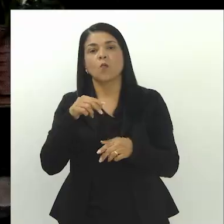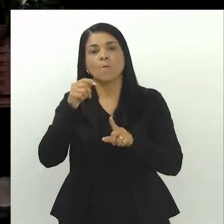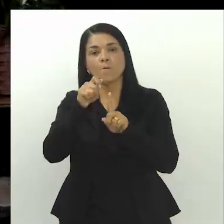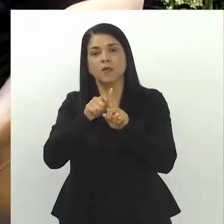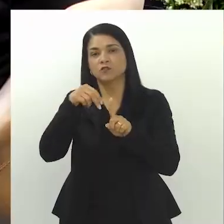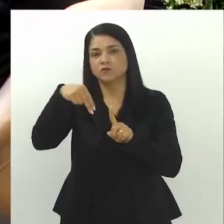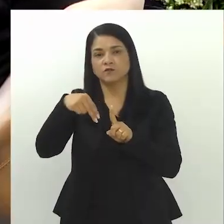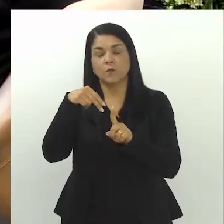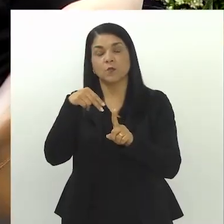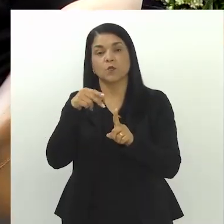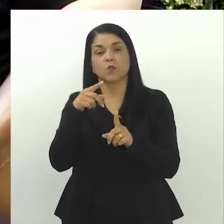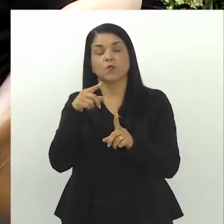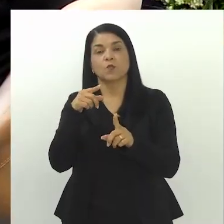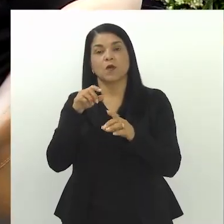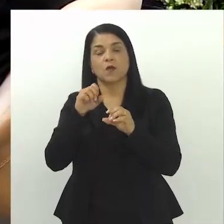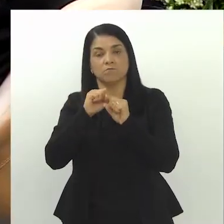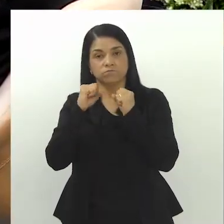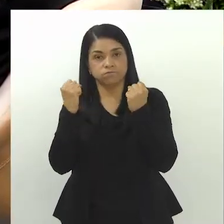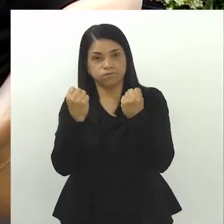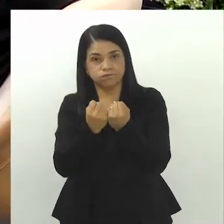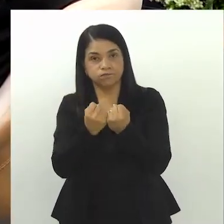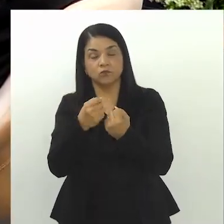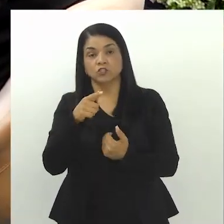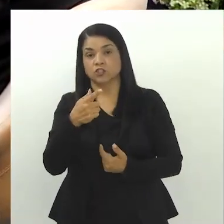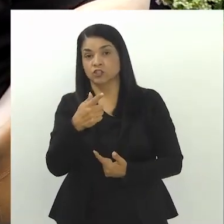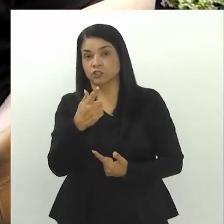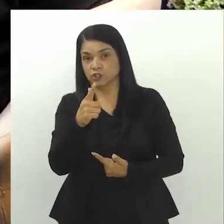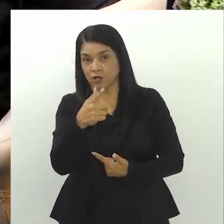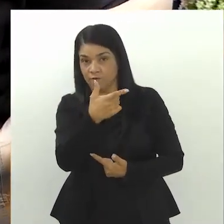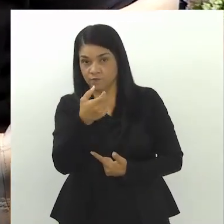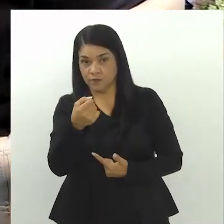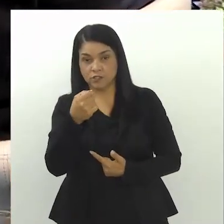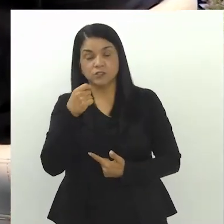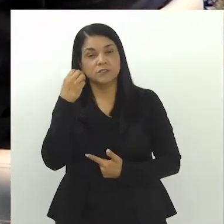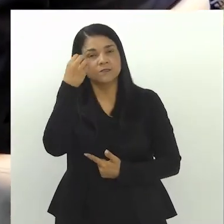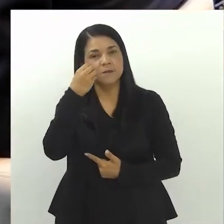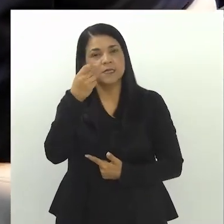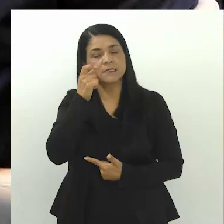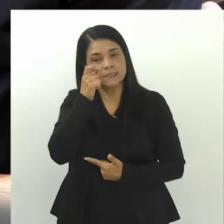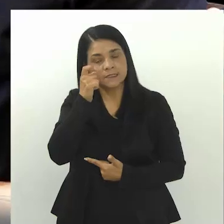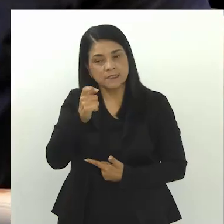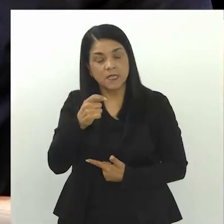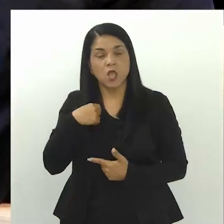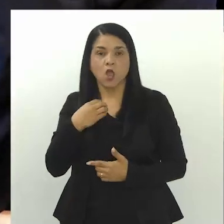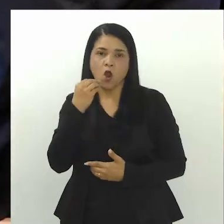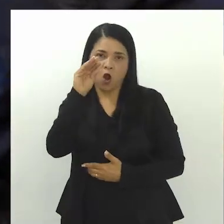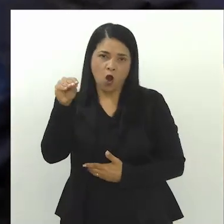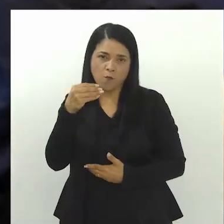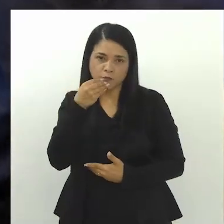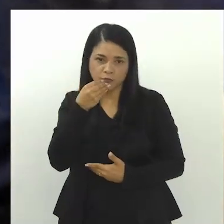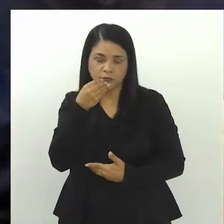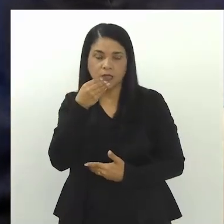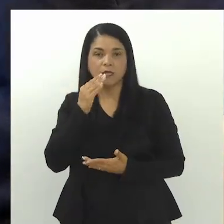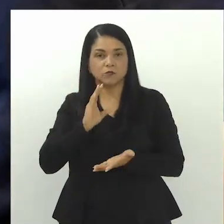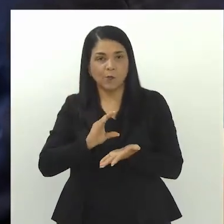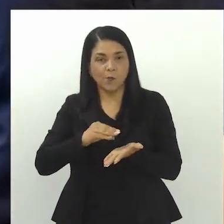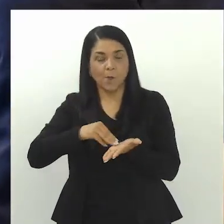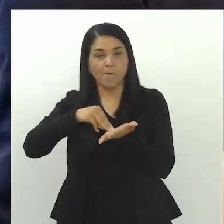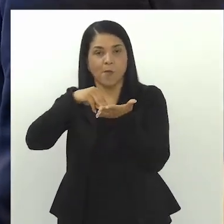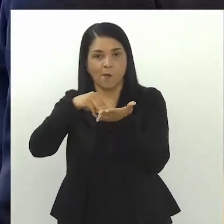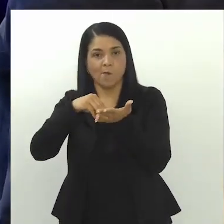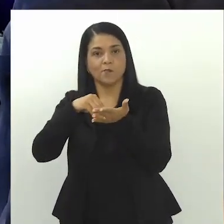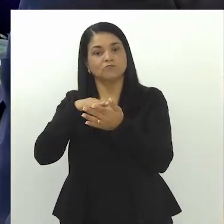Janeiro? Perfeito, Carlos. O G20, a cúpula social, foi uma experiência extremamente interessante. Tive a oportunidade de estar lá como